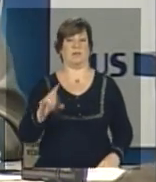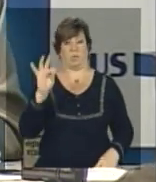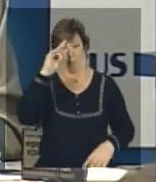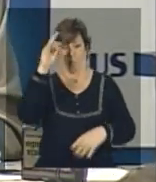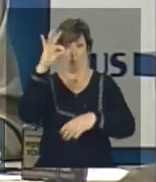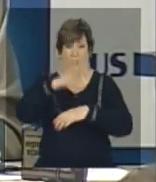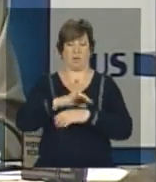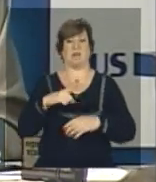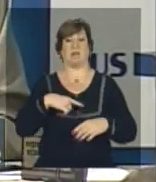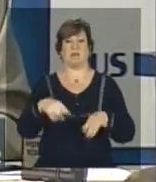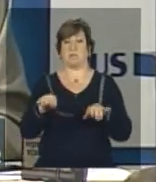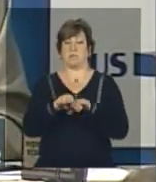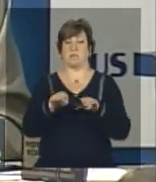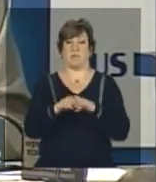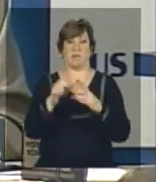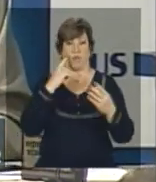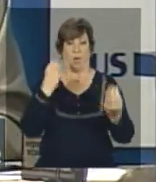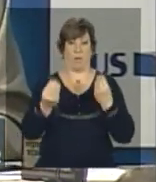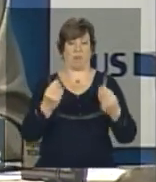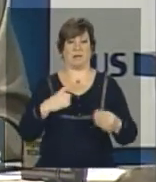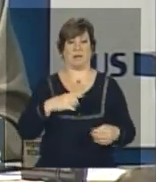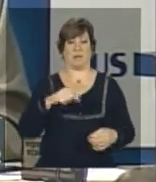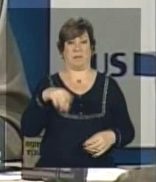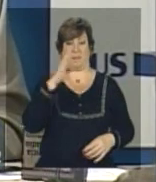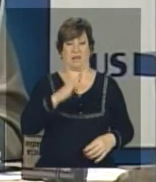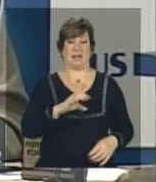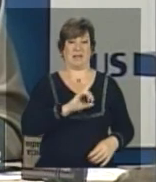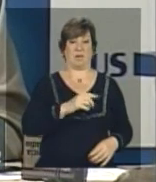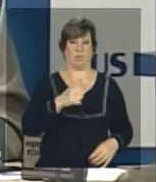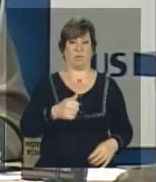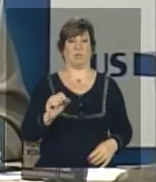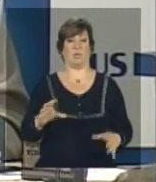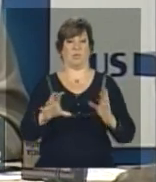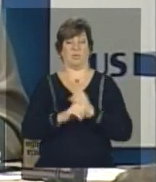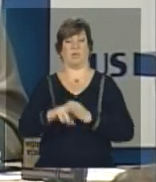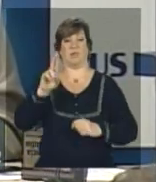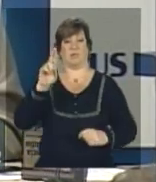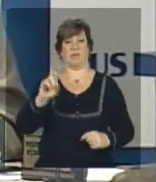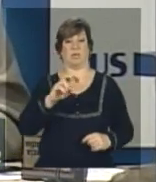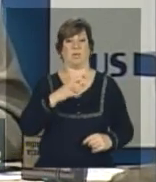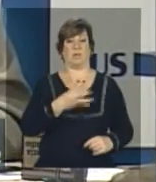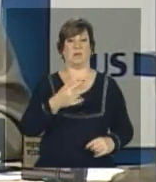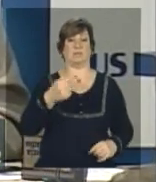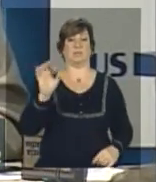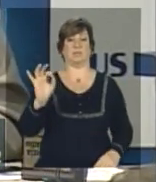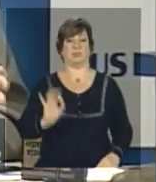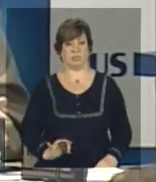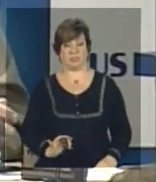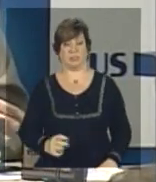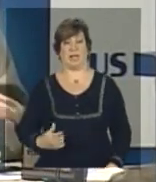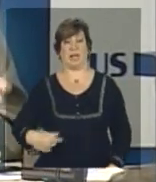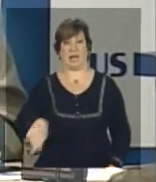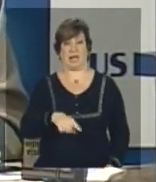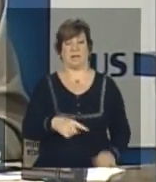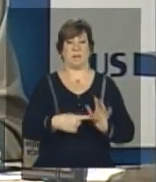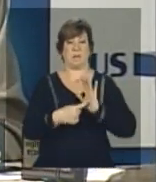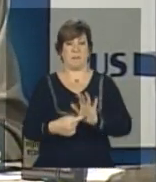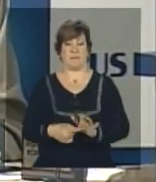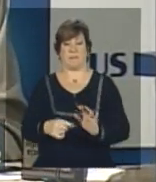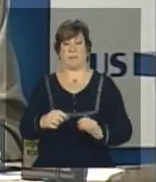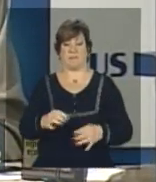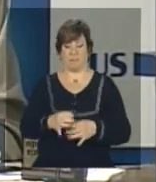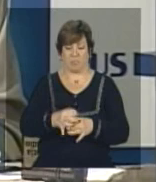em termos de Brasil, né? O D1 foi responsável aí por 47% dessas amostras, não é que ele